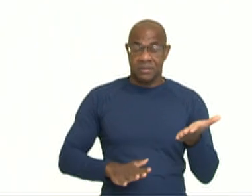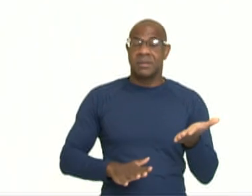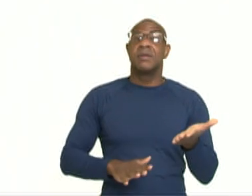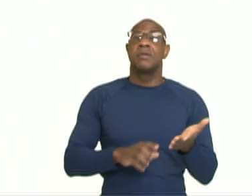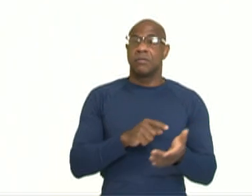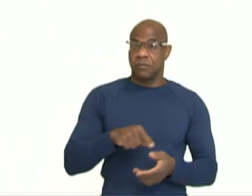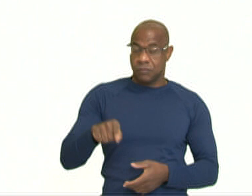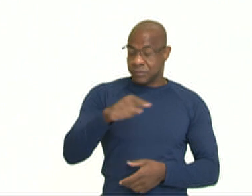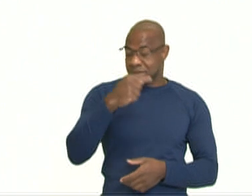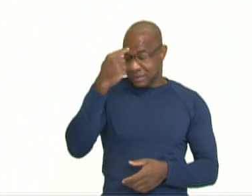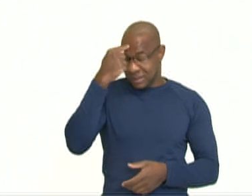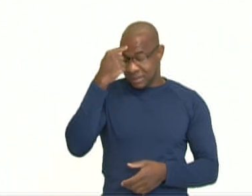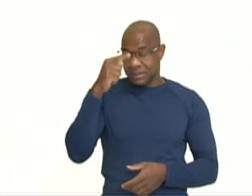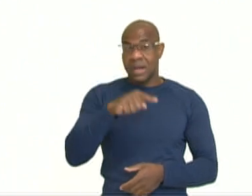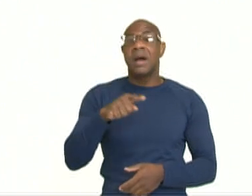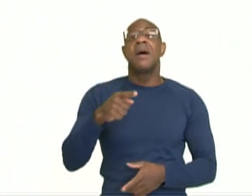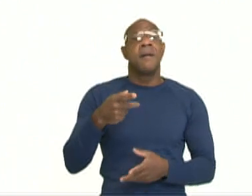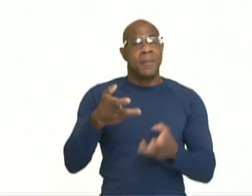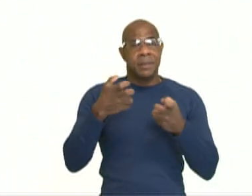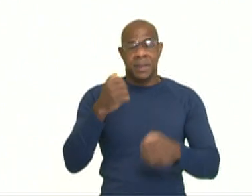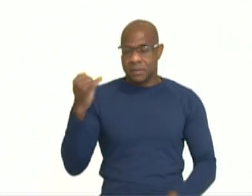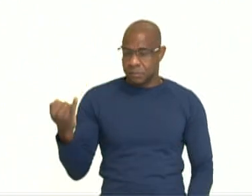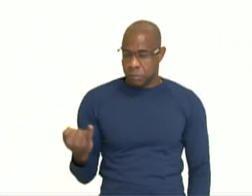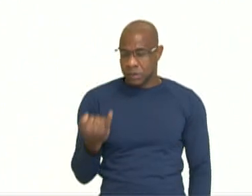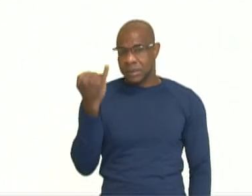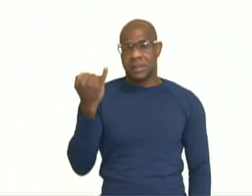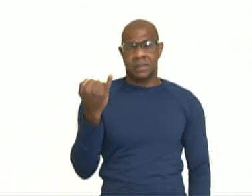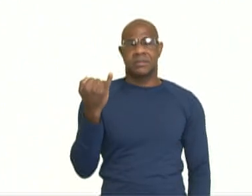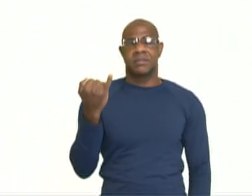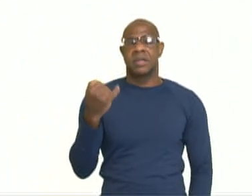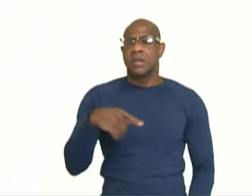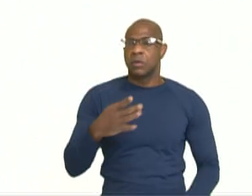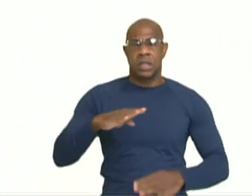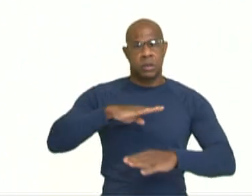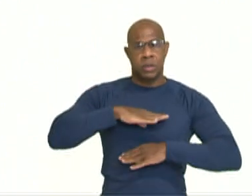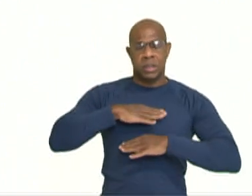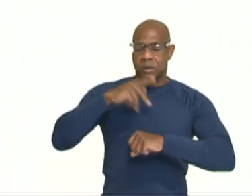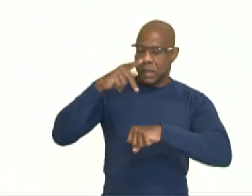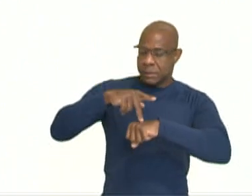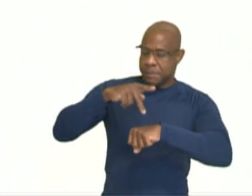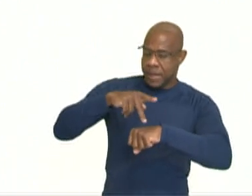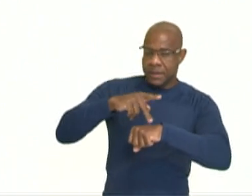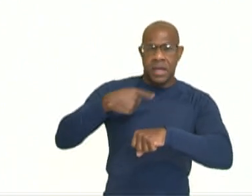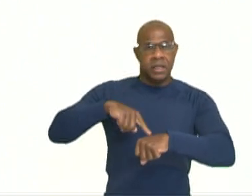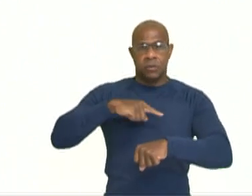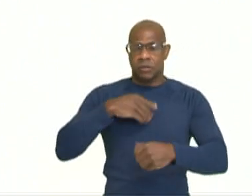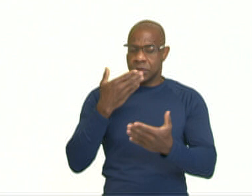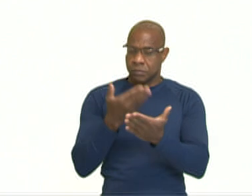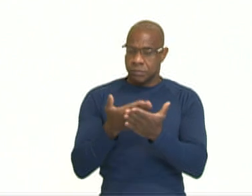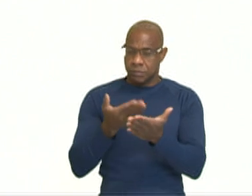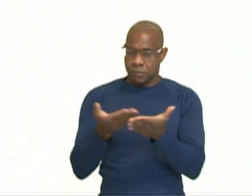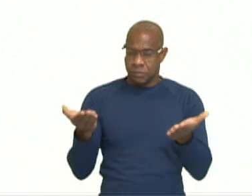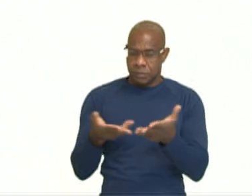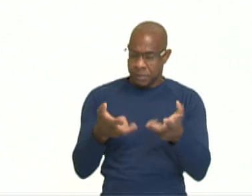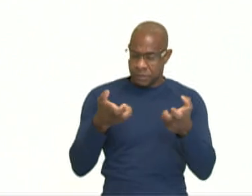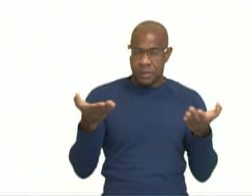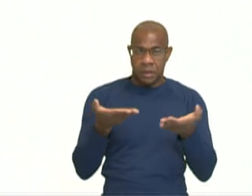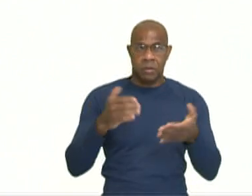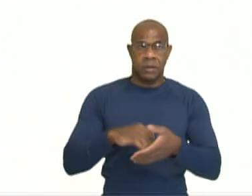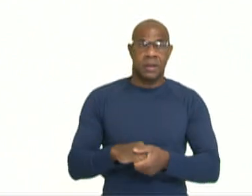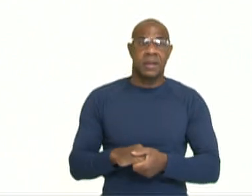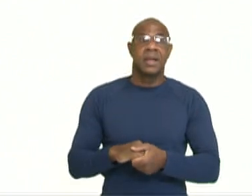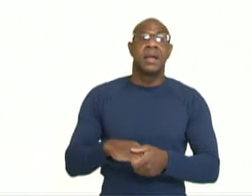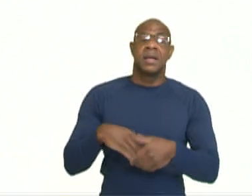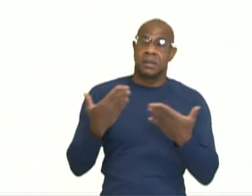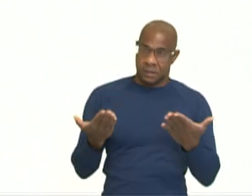atividade, tendo em vista a importância de toda essa situação das rochas em que nós estamos inseridos, então, tendo em